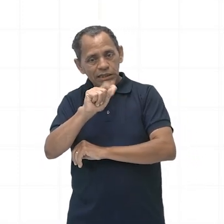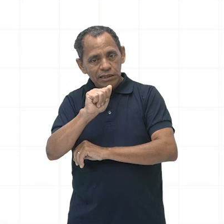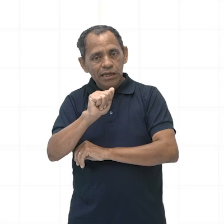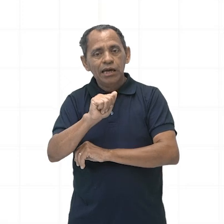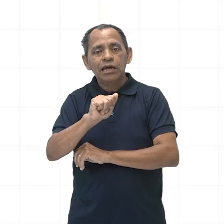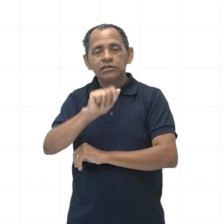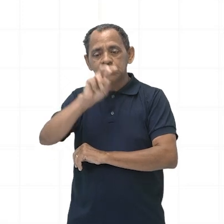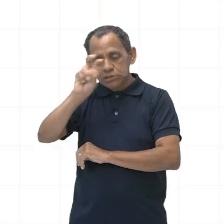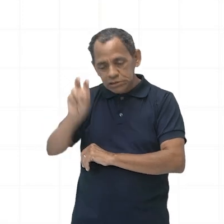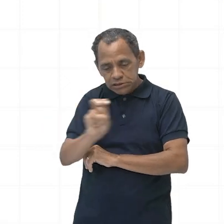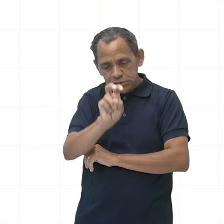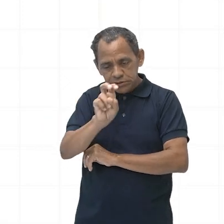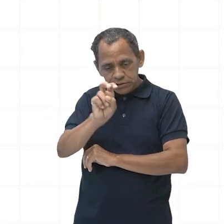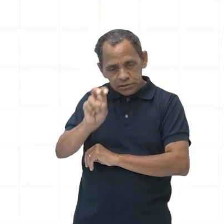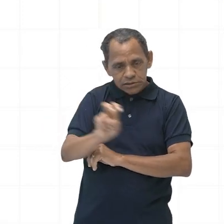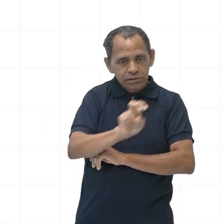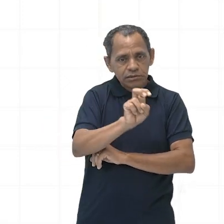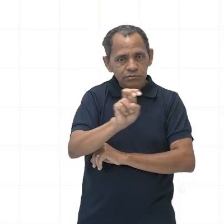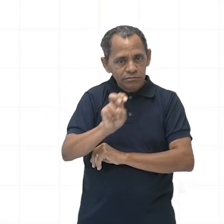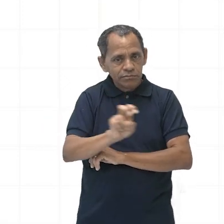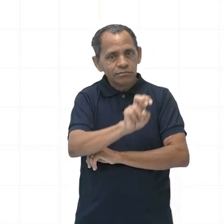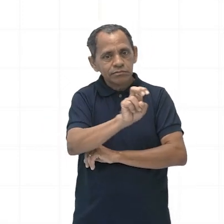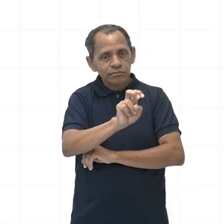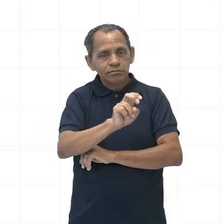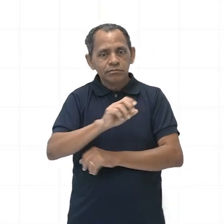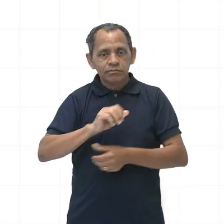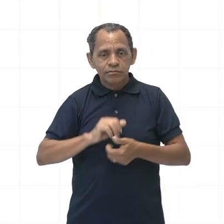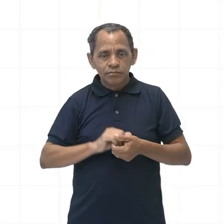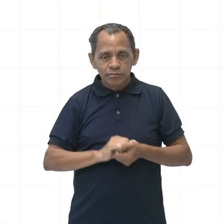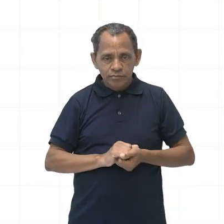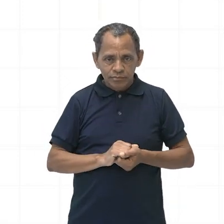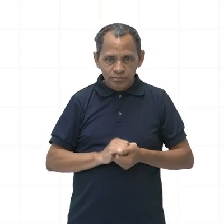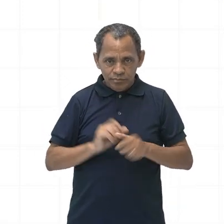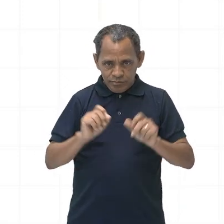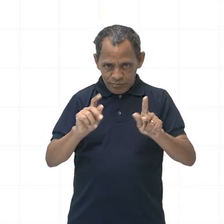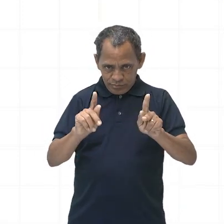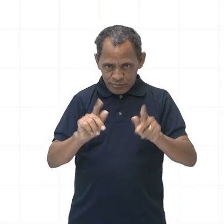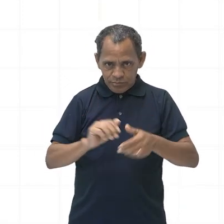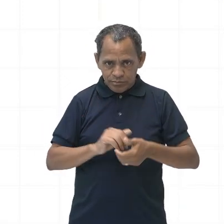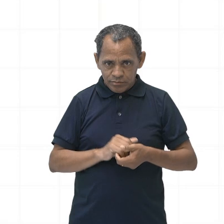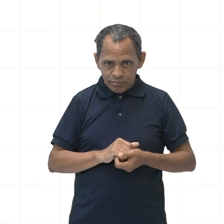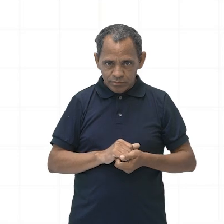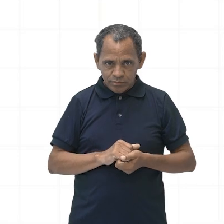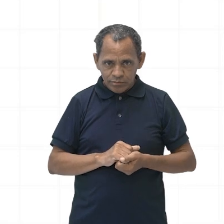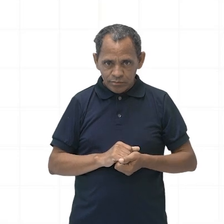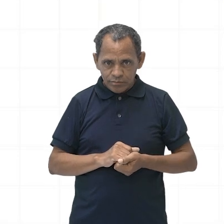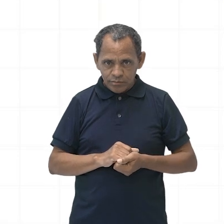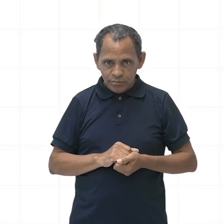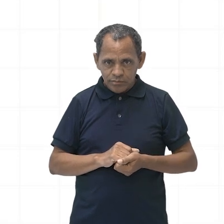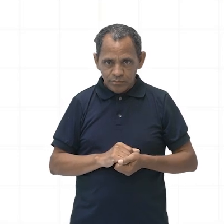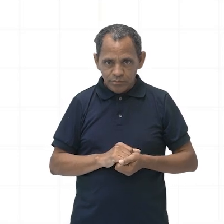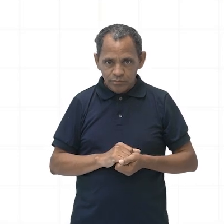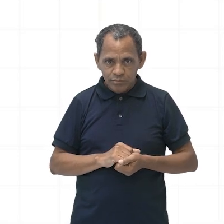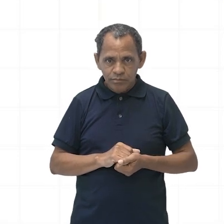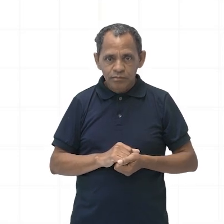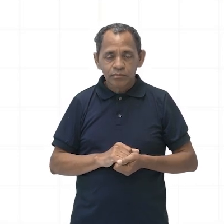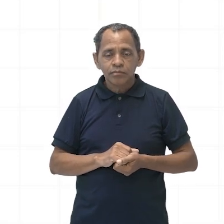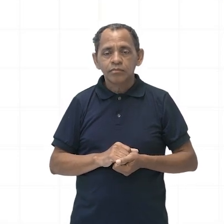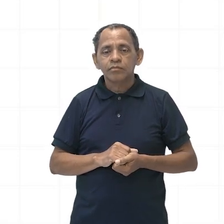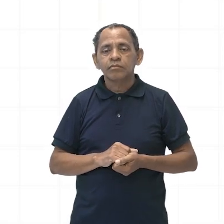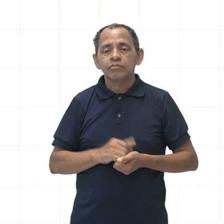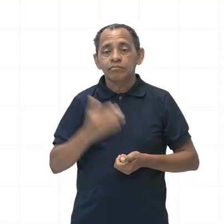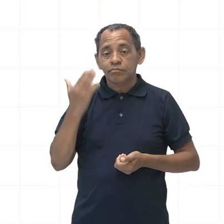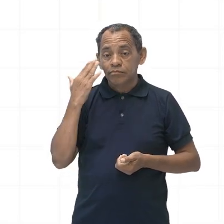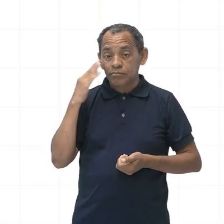erro e você marcar a letra C. Tudo bem? Tudo tranquilo até aí? Então, essa é a